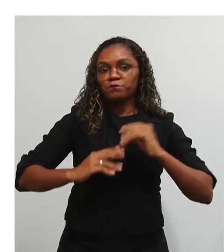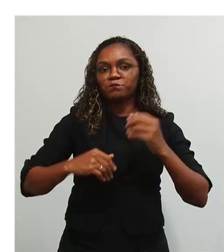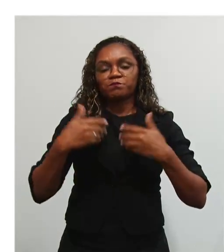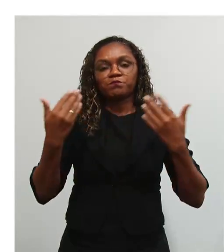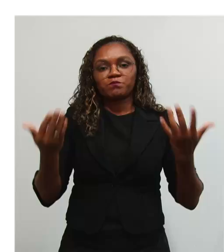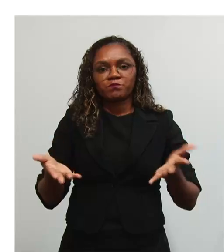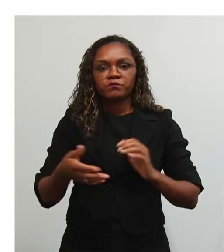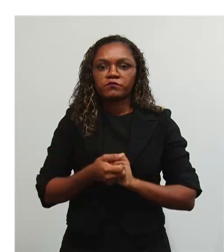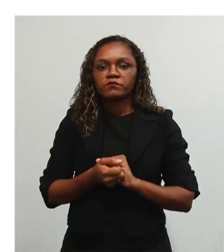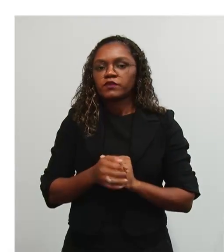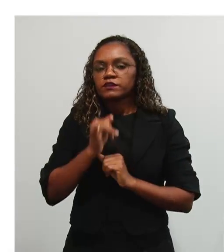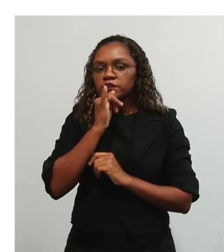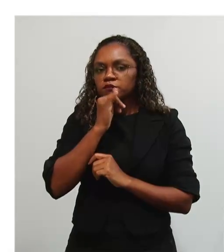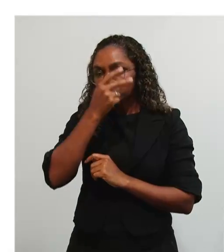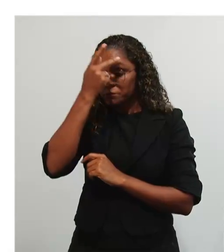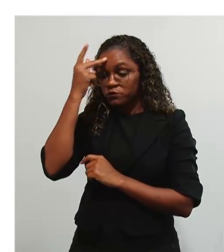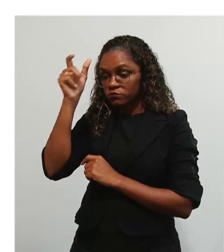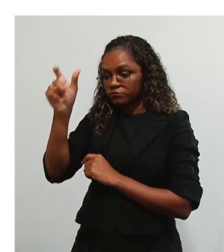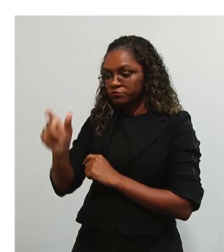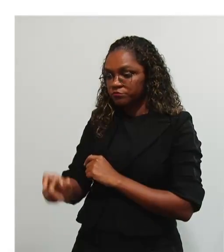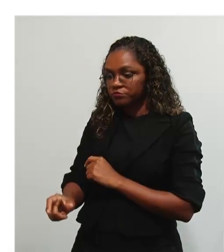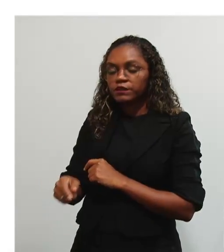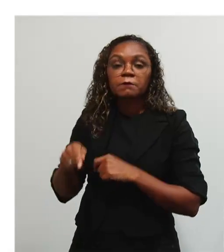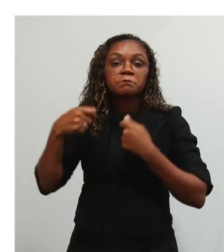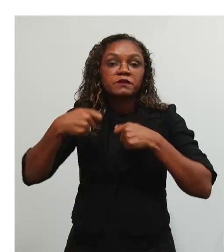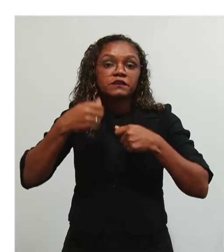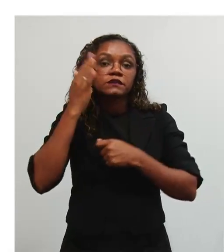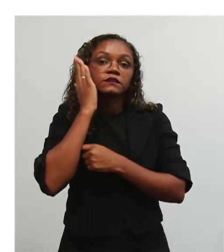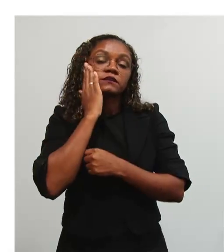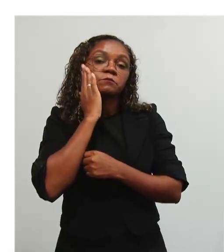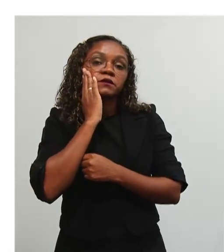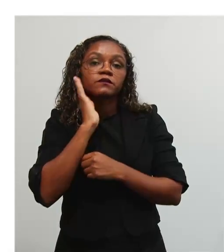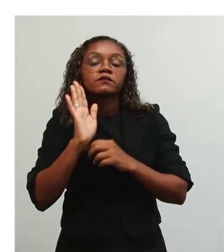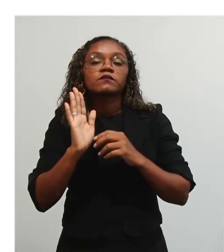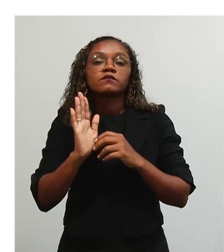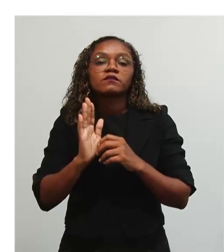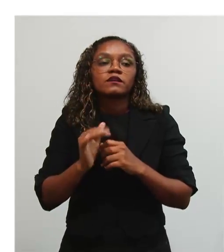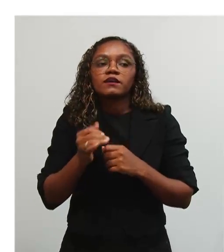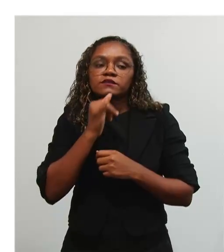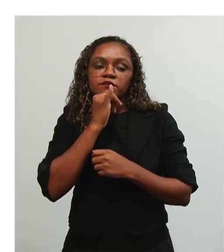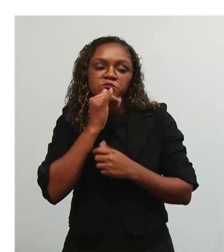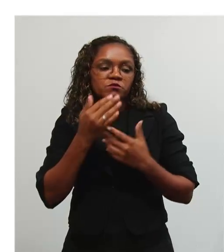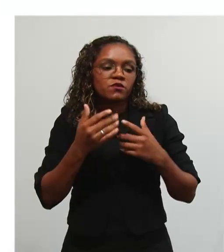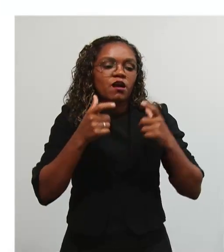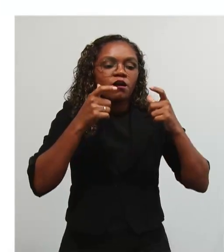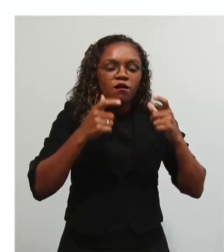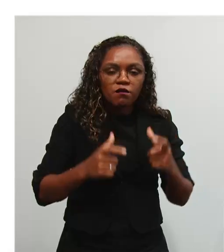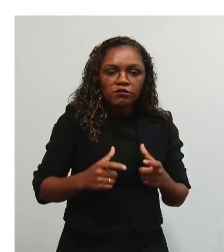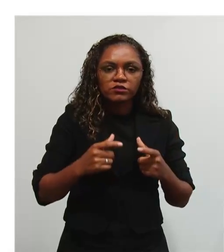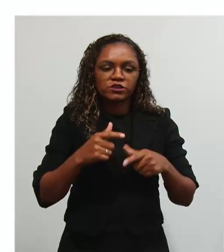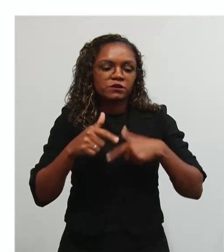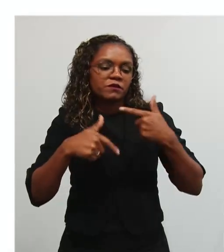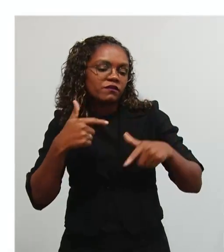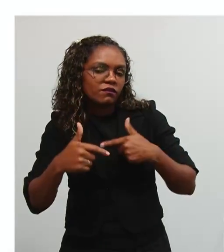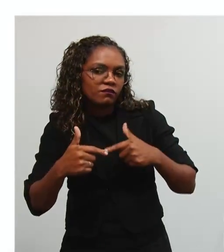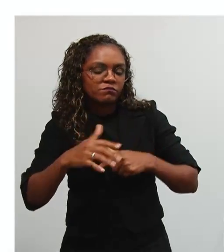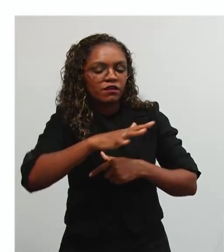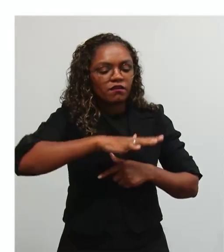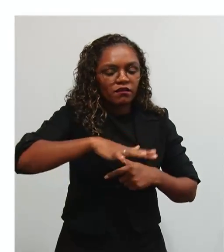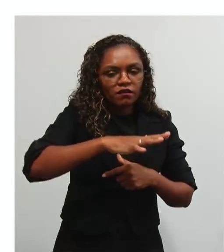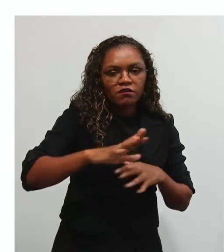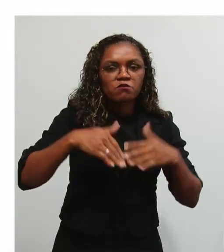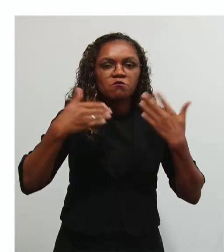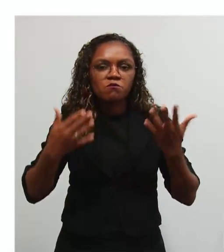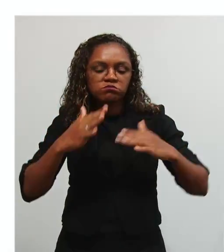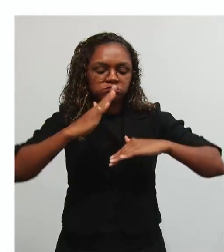precisam saber, né, sobre as ocupações antes de escolher essa profissão. O problema: a orientação profissional dada no ensino